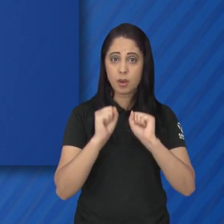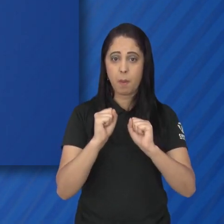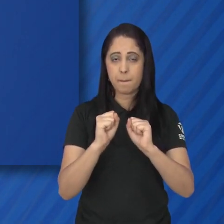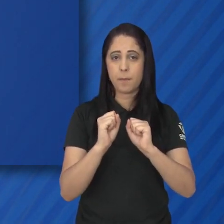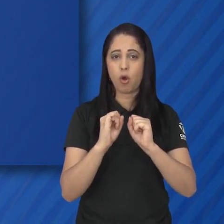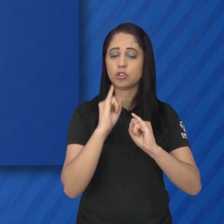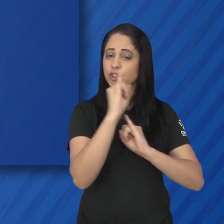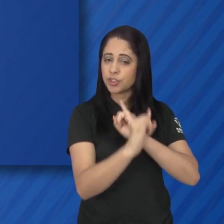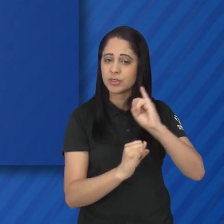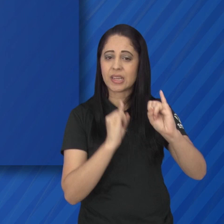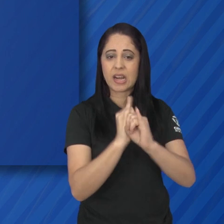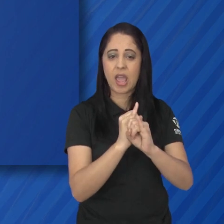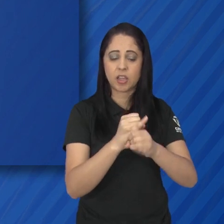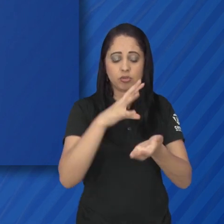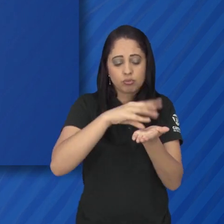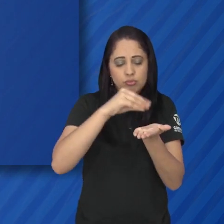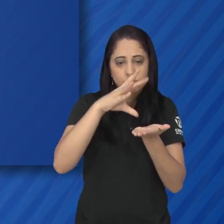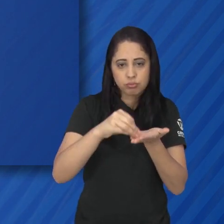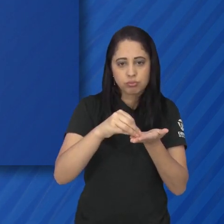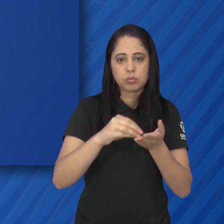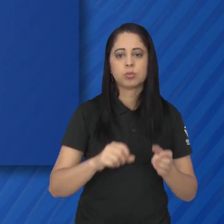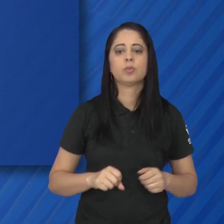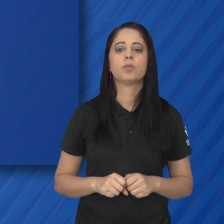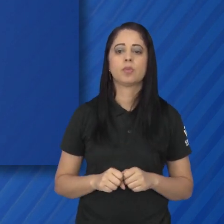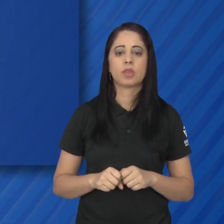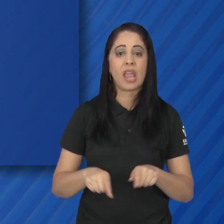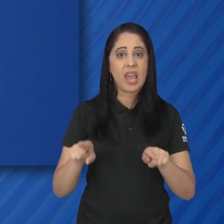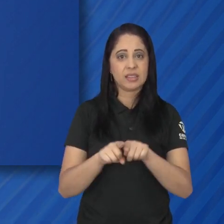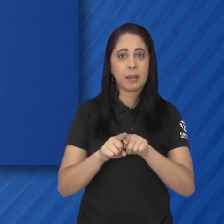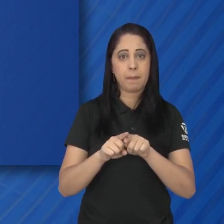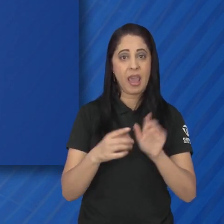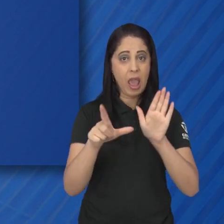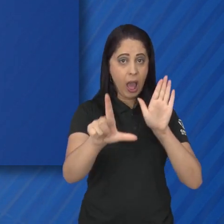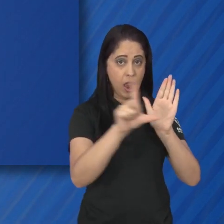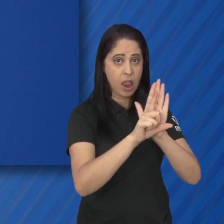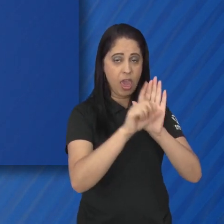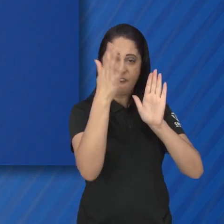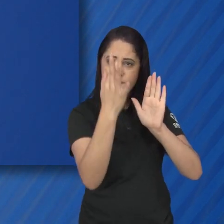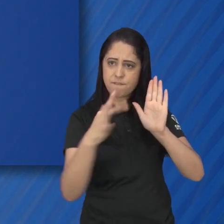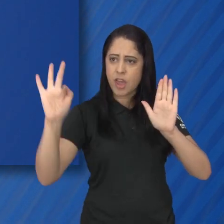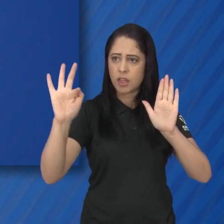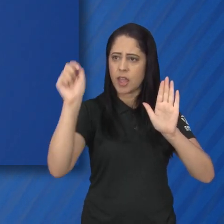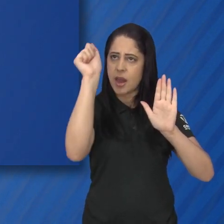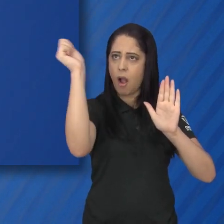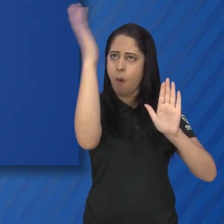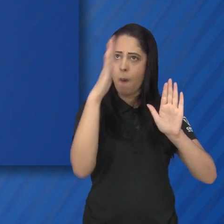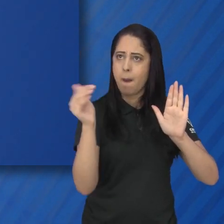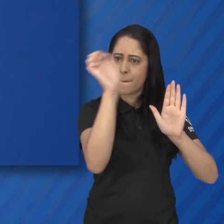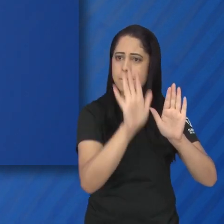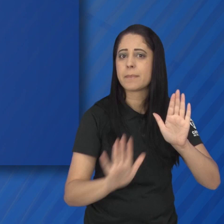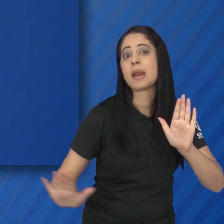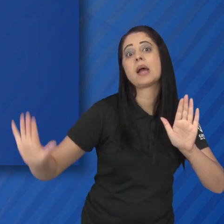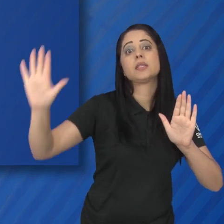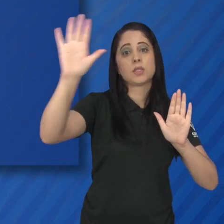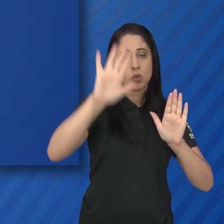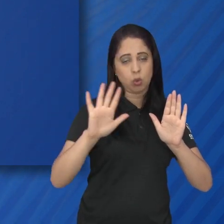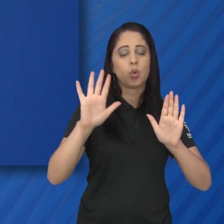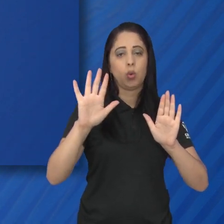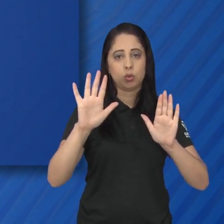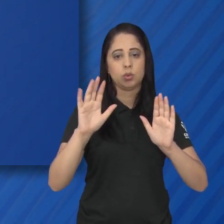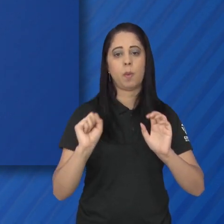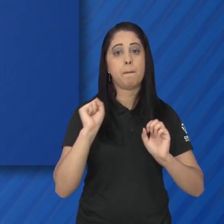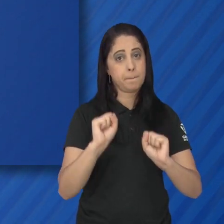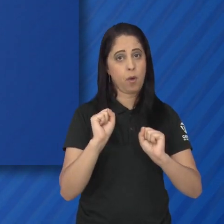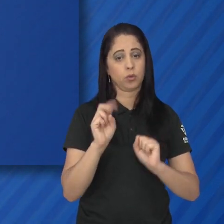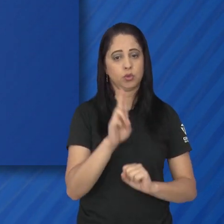a abrangência, já que a lei vale para a administração pública federal, estadual, distrital e municipal em todos os órgãos,